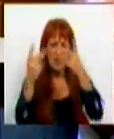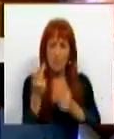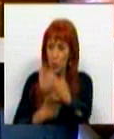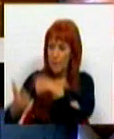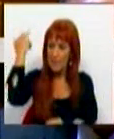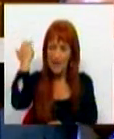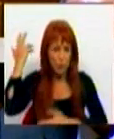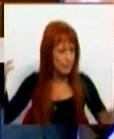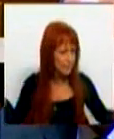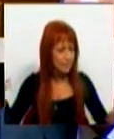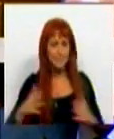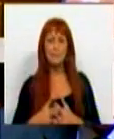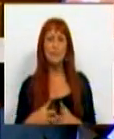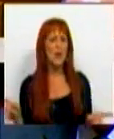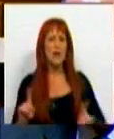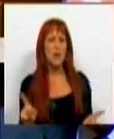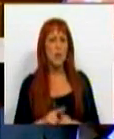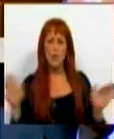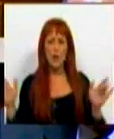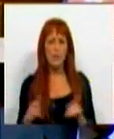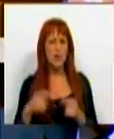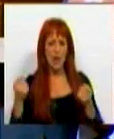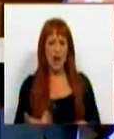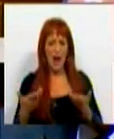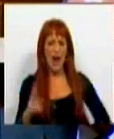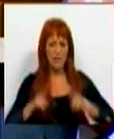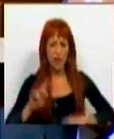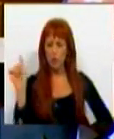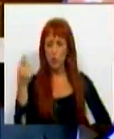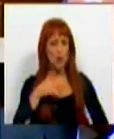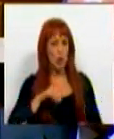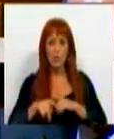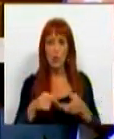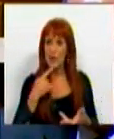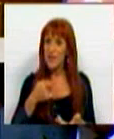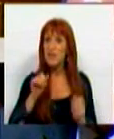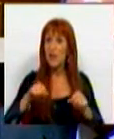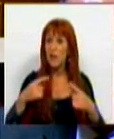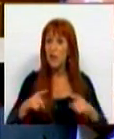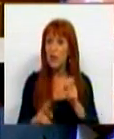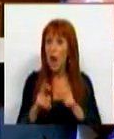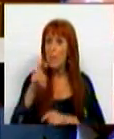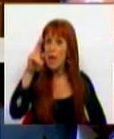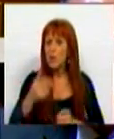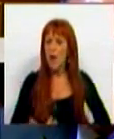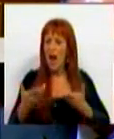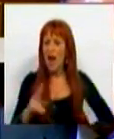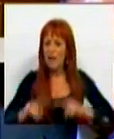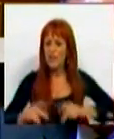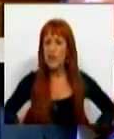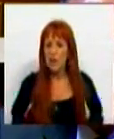do ano passado não reduziu a carga fiscal. O senhor deputado disse aqui que tinha. Aumentou a carga